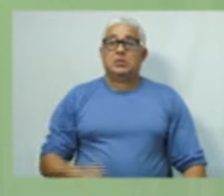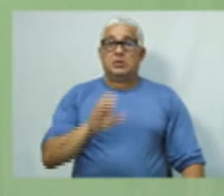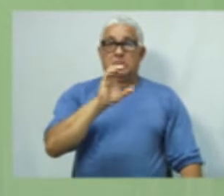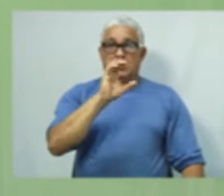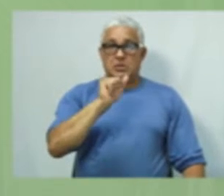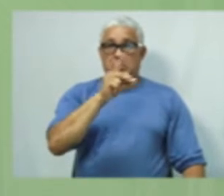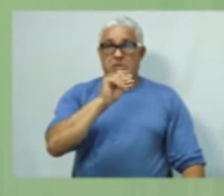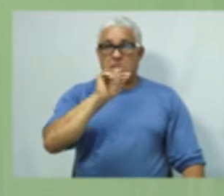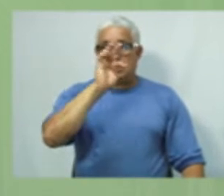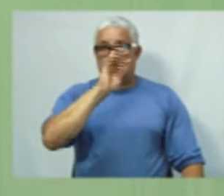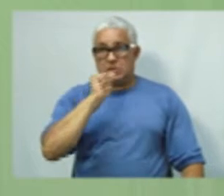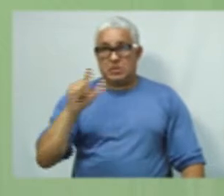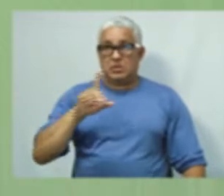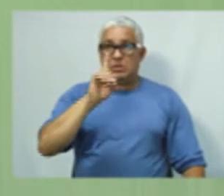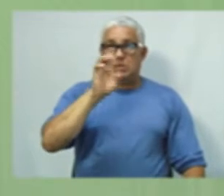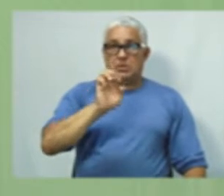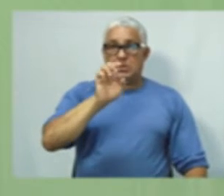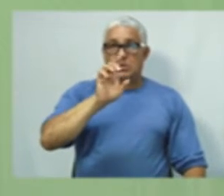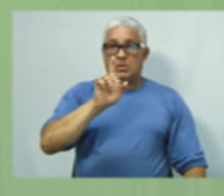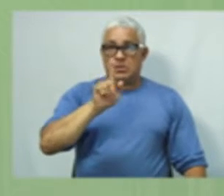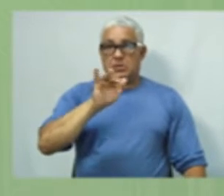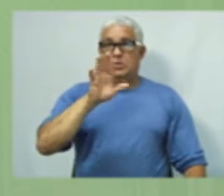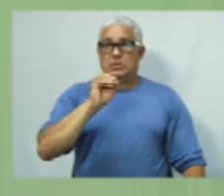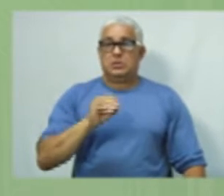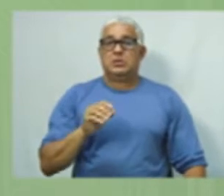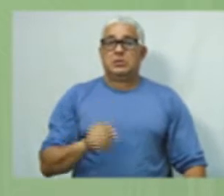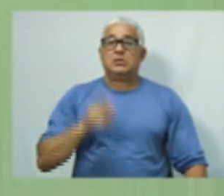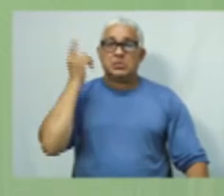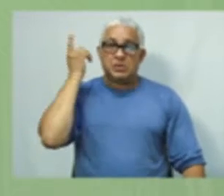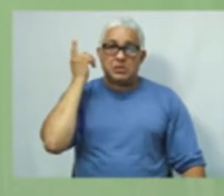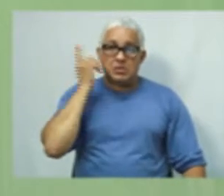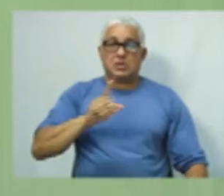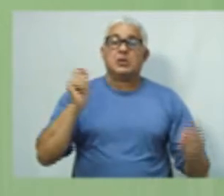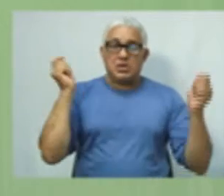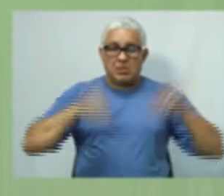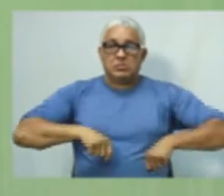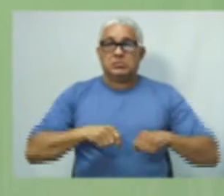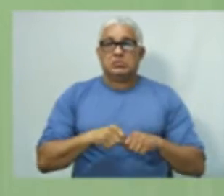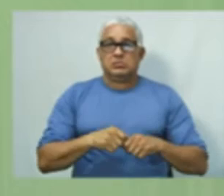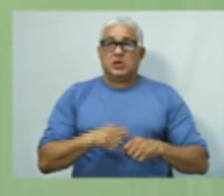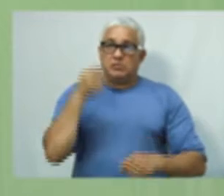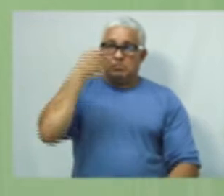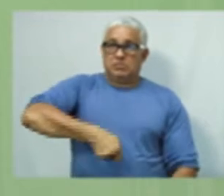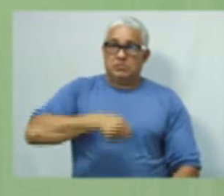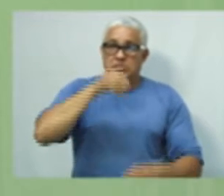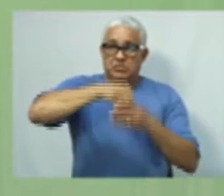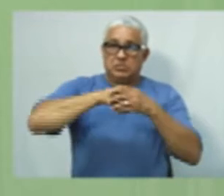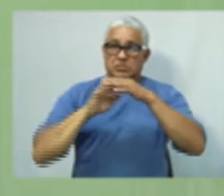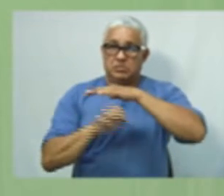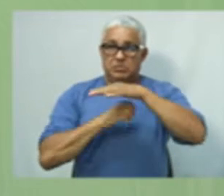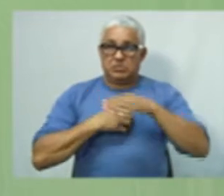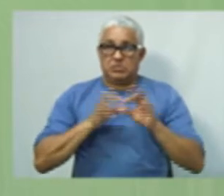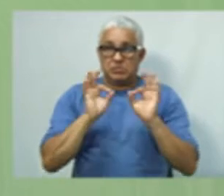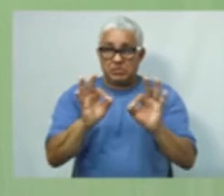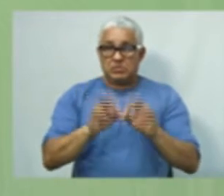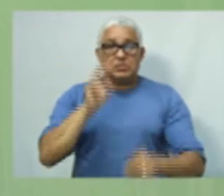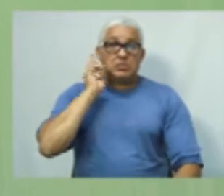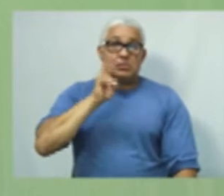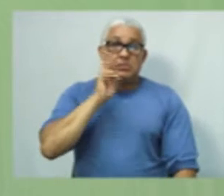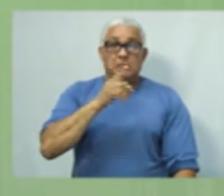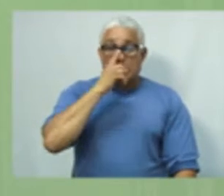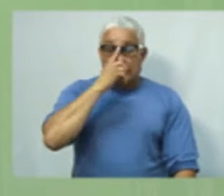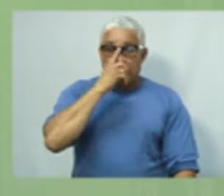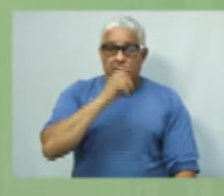meio dele que eu consigo cumprir as obrigações dentro da minha empresa. Correto, pessoal? Vocês estão lembrados